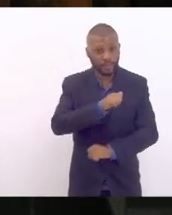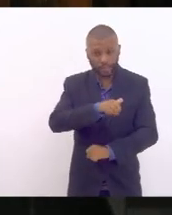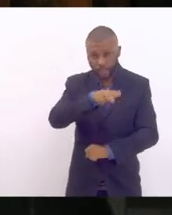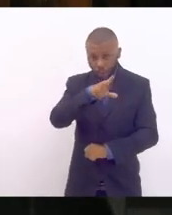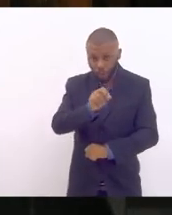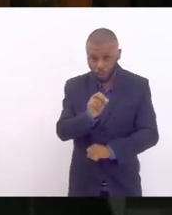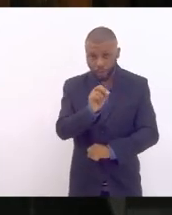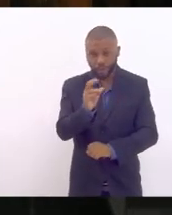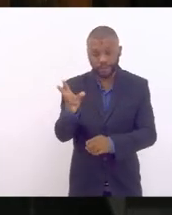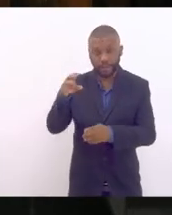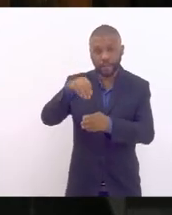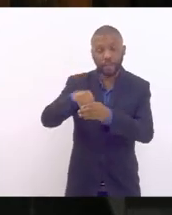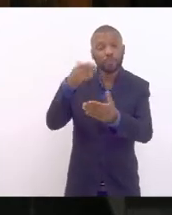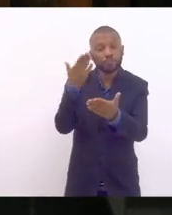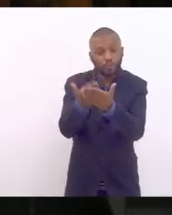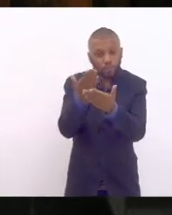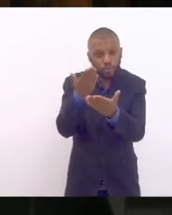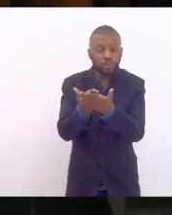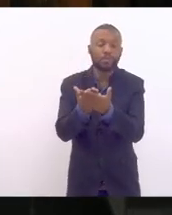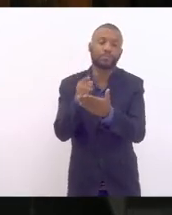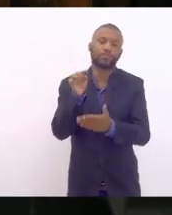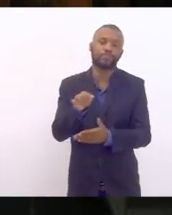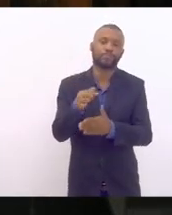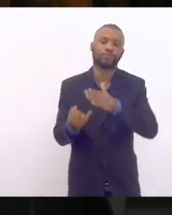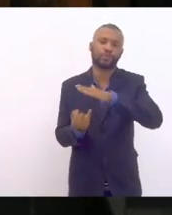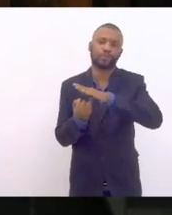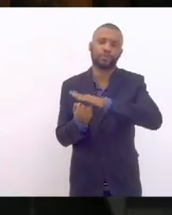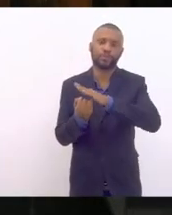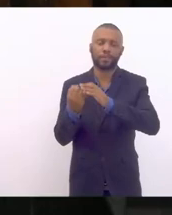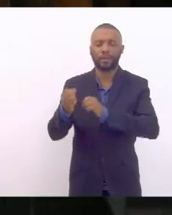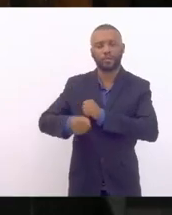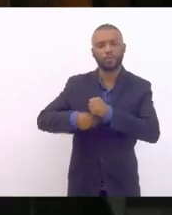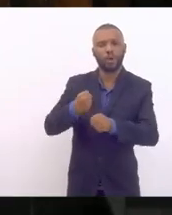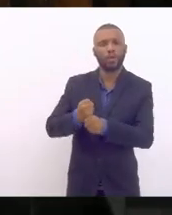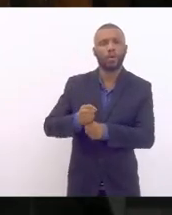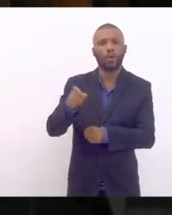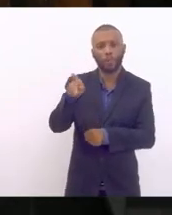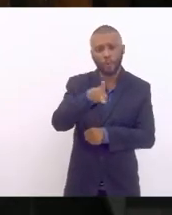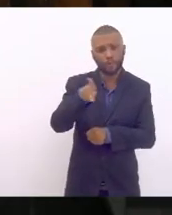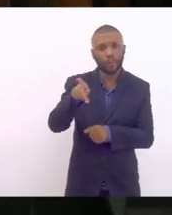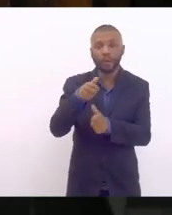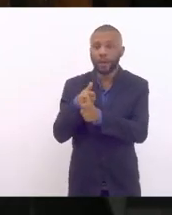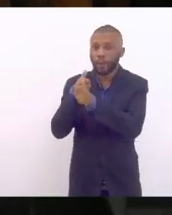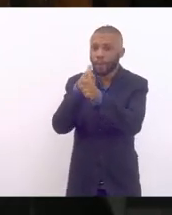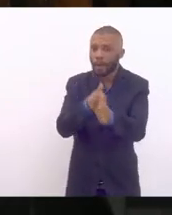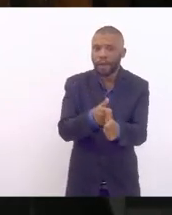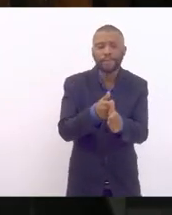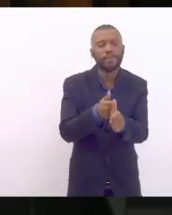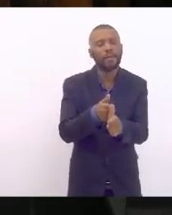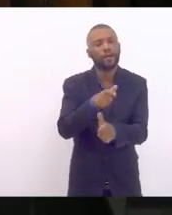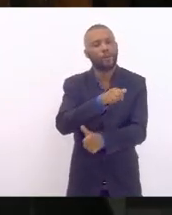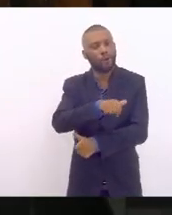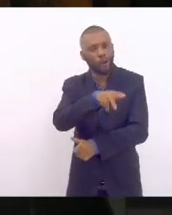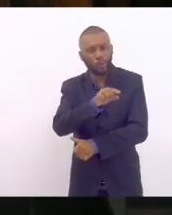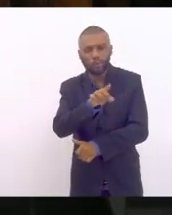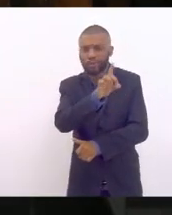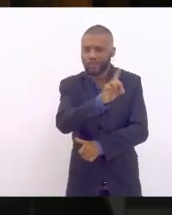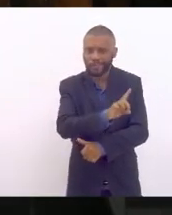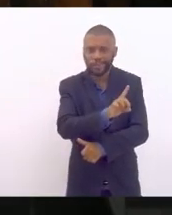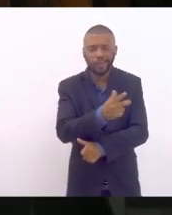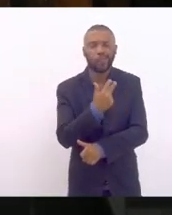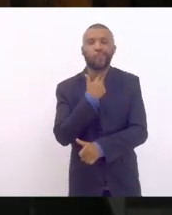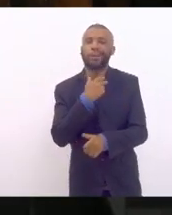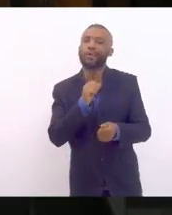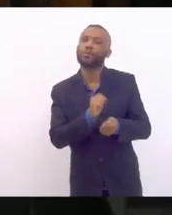estejam a nossa instituição e no próximo ano aquele professor que acompanhada esse jovem não vai poder mais ficar com